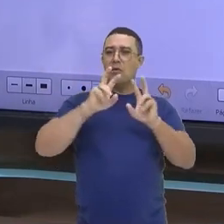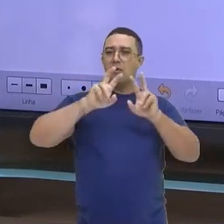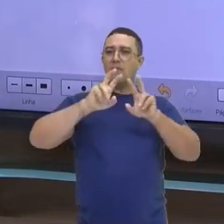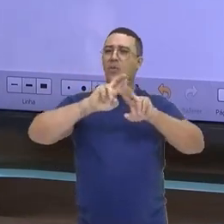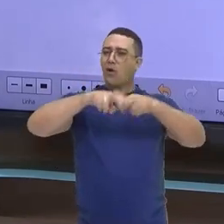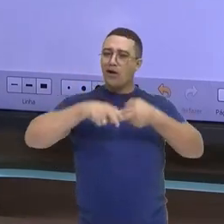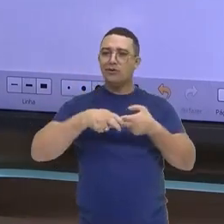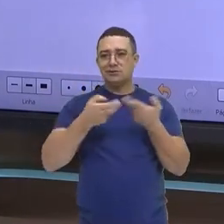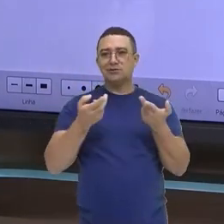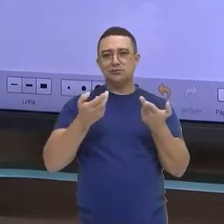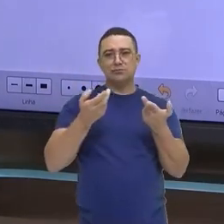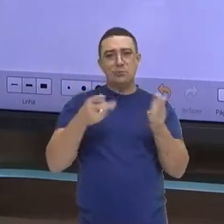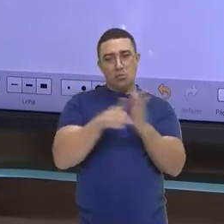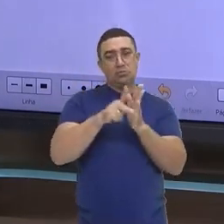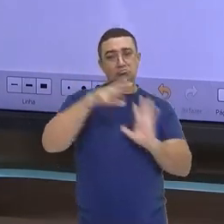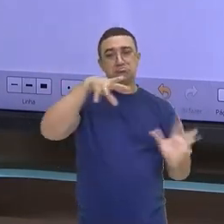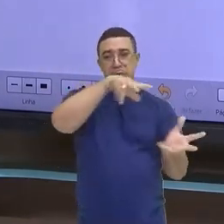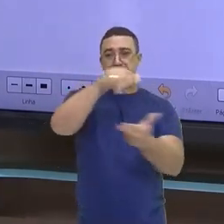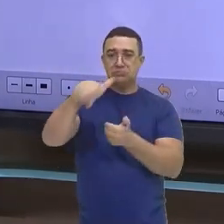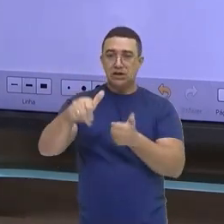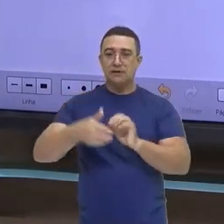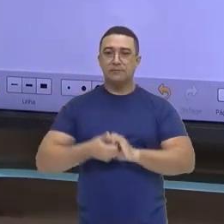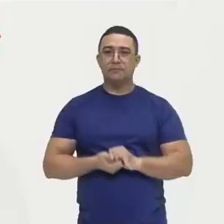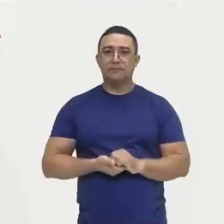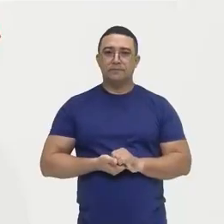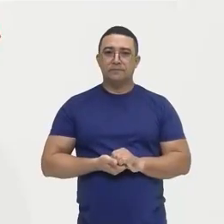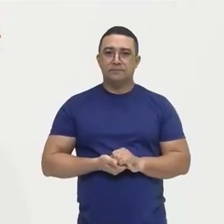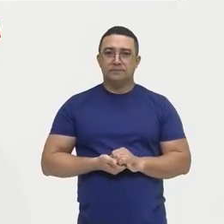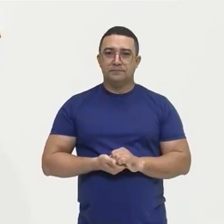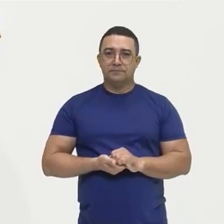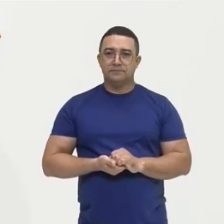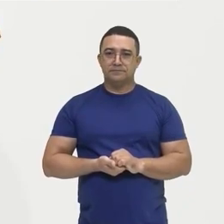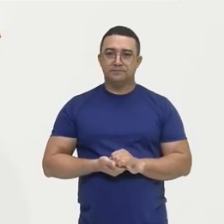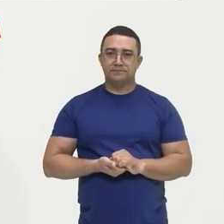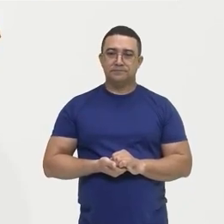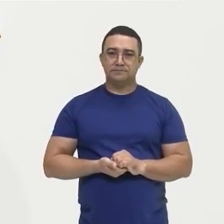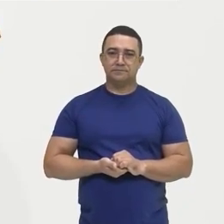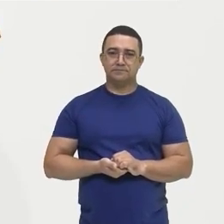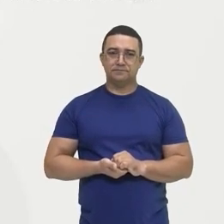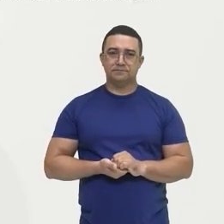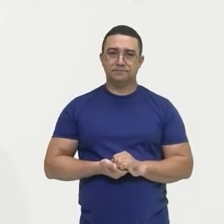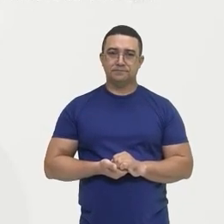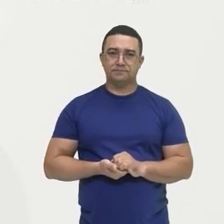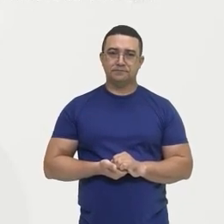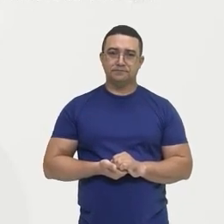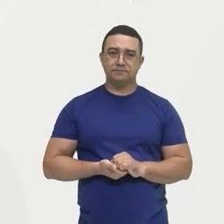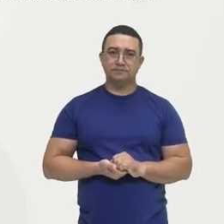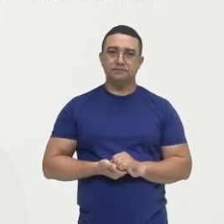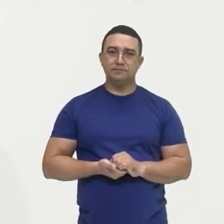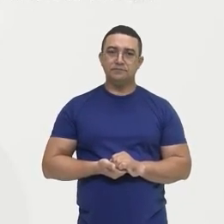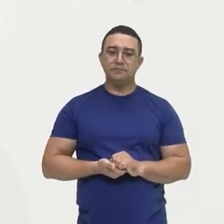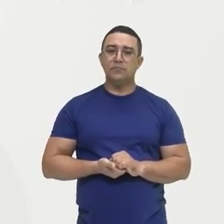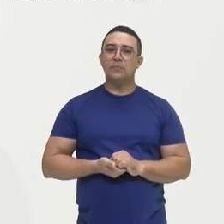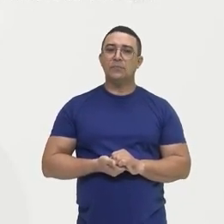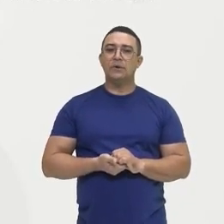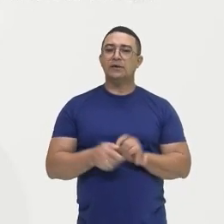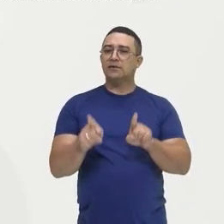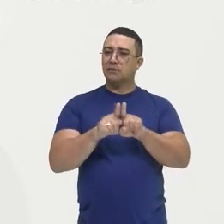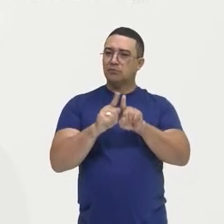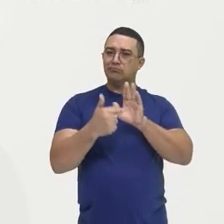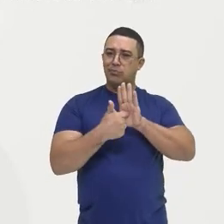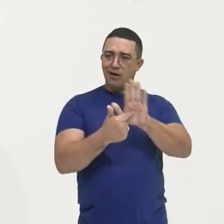planeta. E aí temos ainda nas projeções, a gente vai ver mais à frente, a projeção de Mercator,